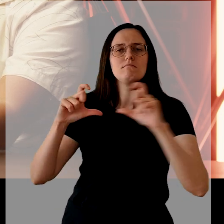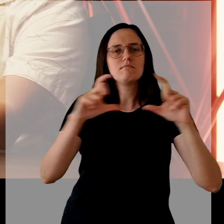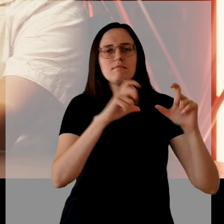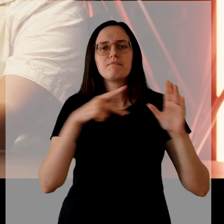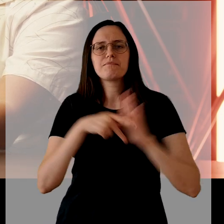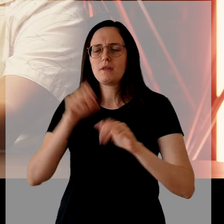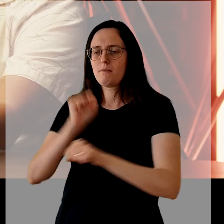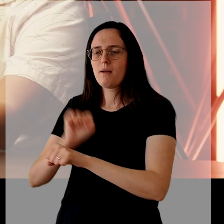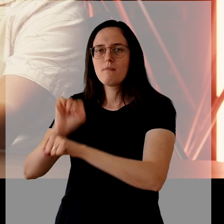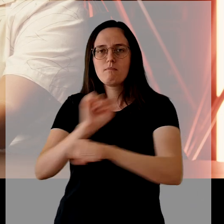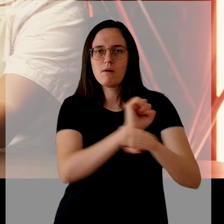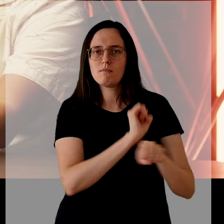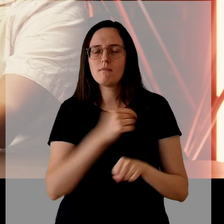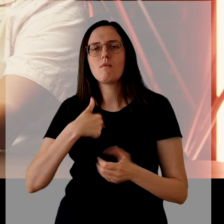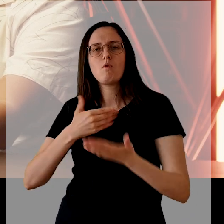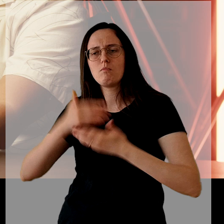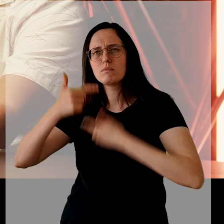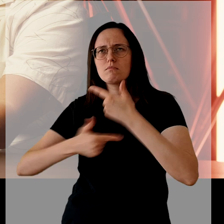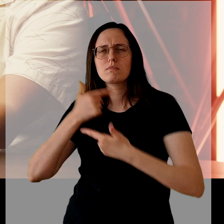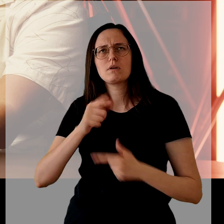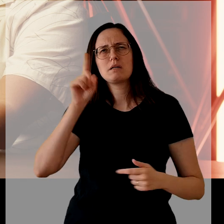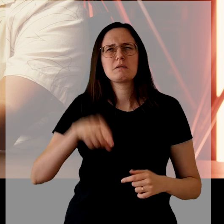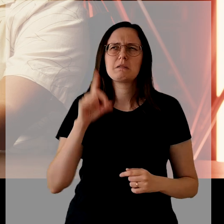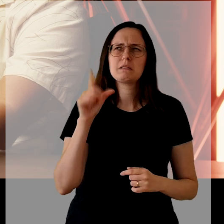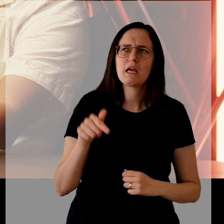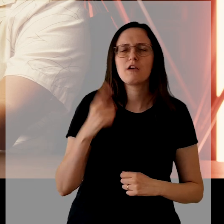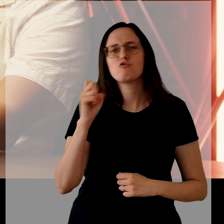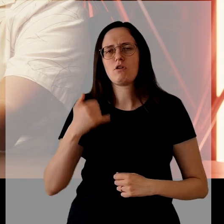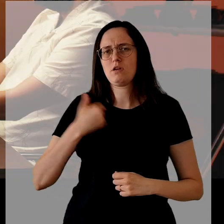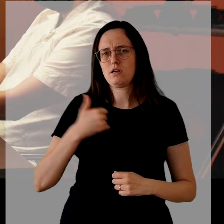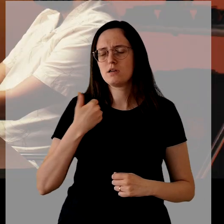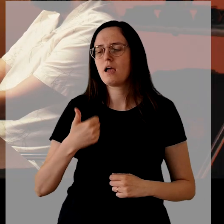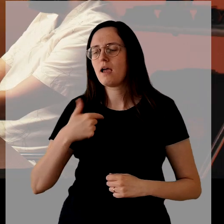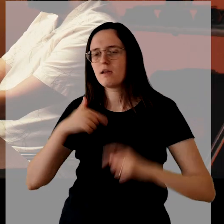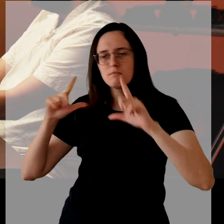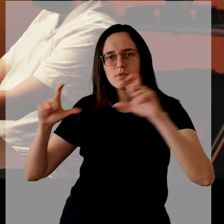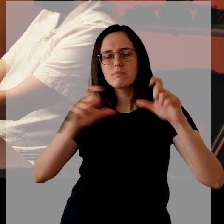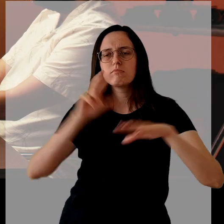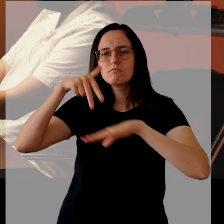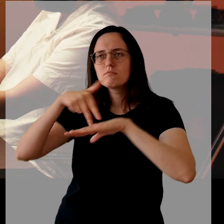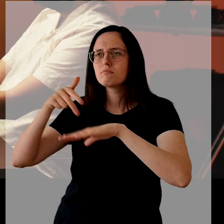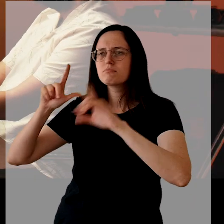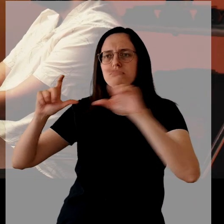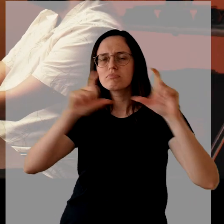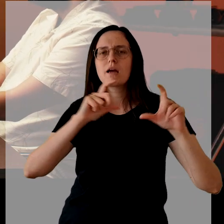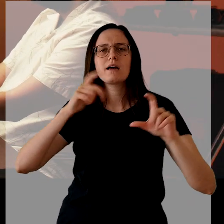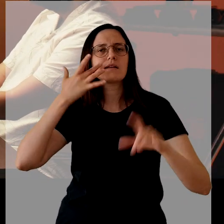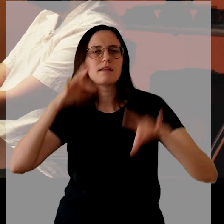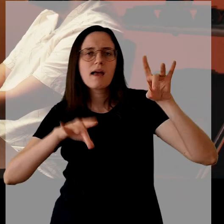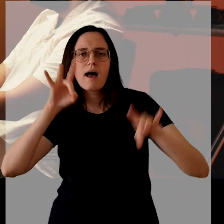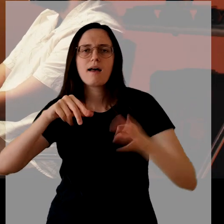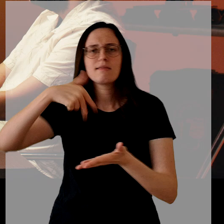fotografia parada, assim. Eu comecei a fazer trabalho ali com 17, 18 anos. Eu fotografava palco, né? Teatro,